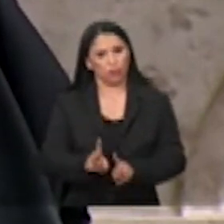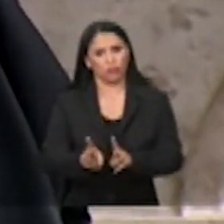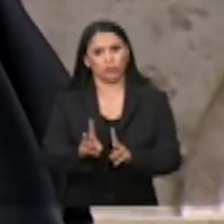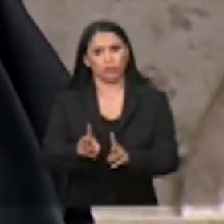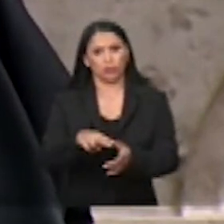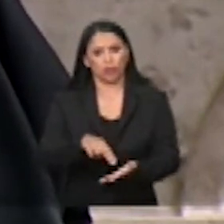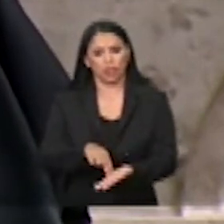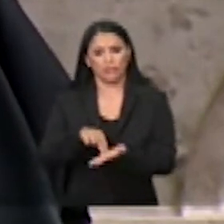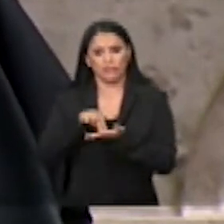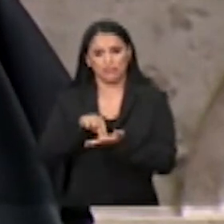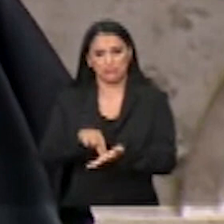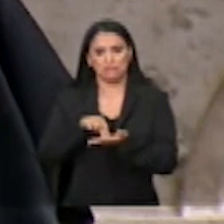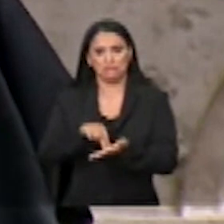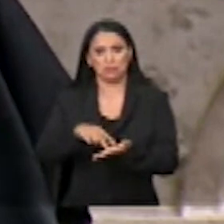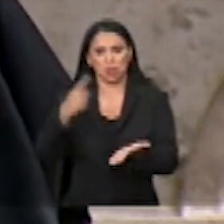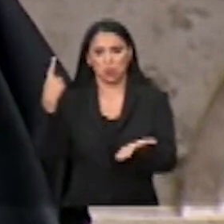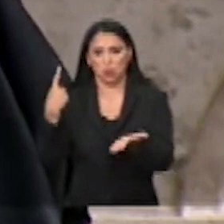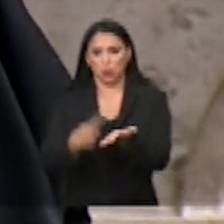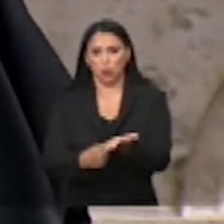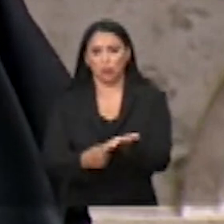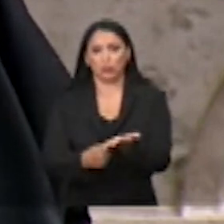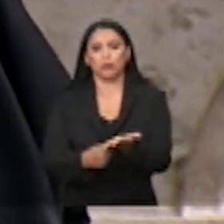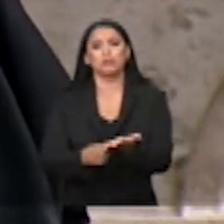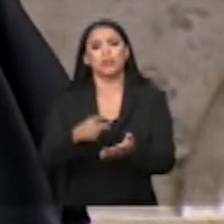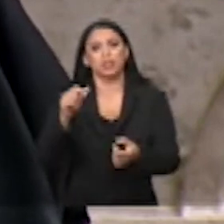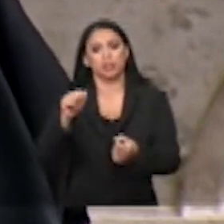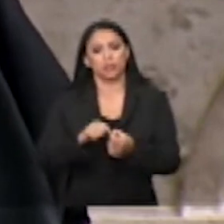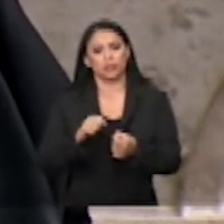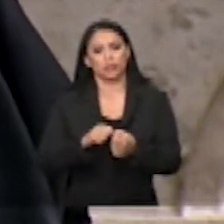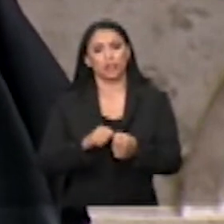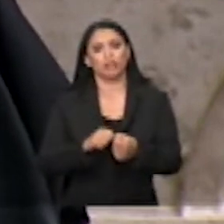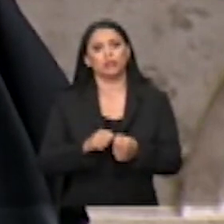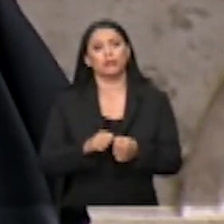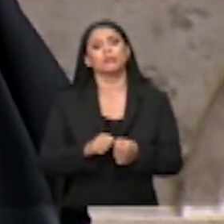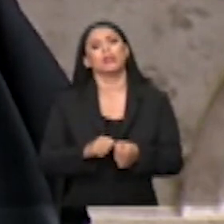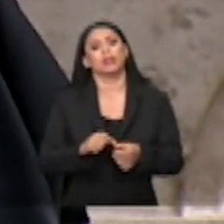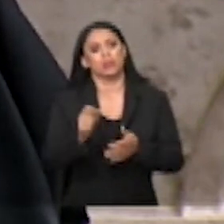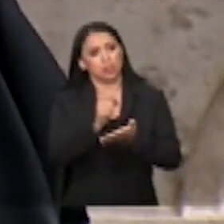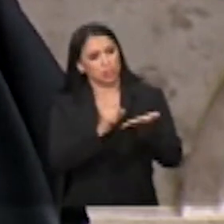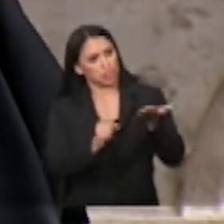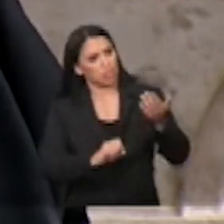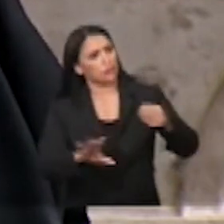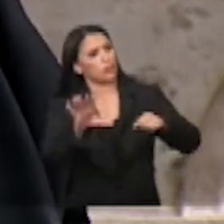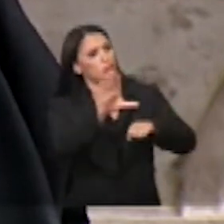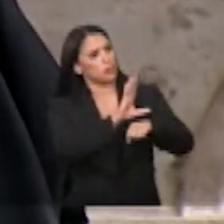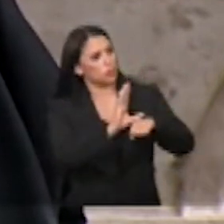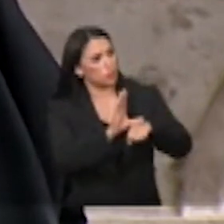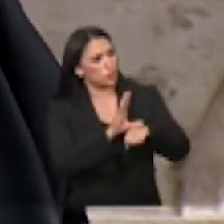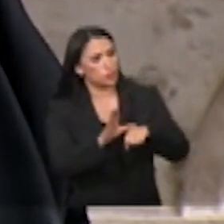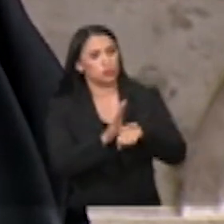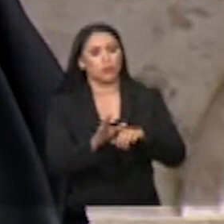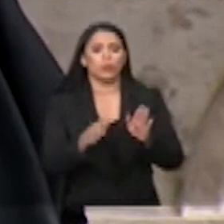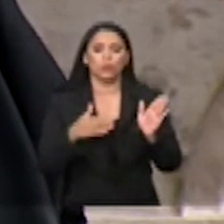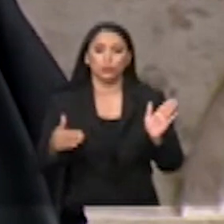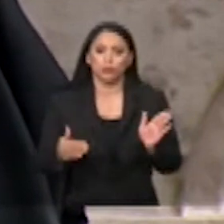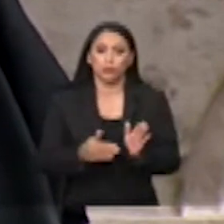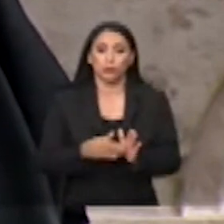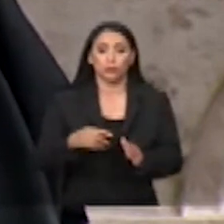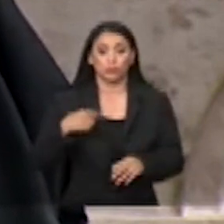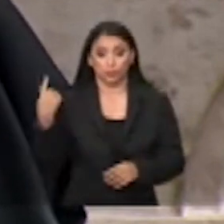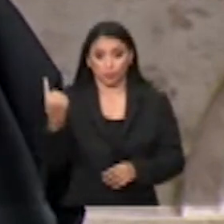E o solene compromisso prestado pelos constituintes e por todos de nós de cumprir